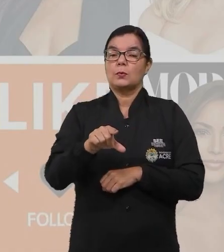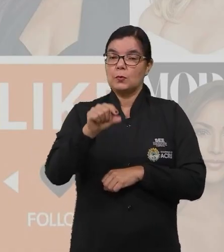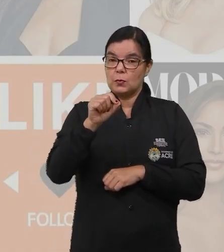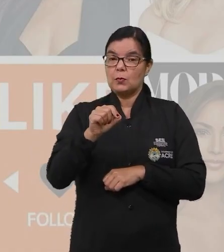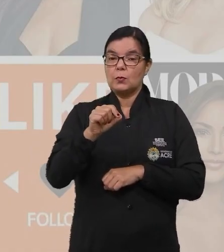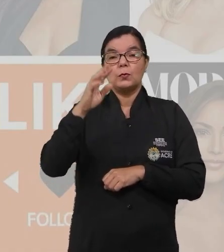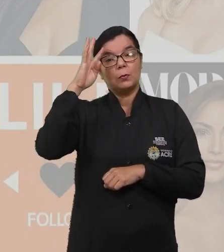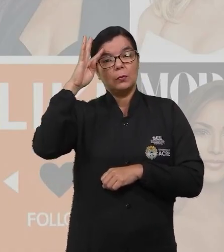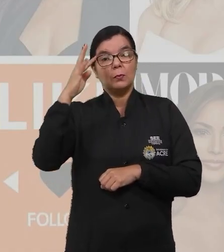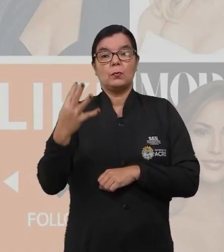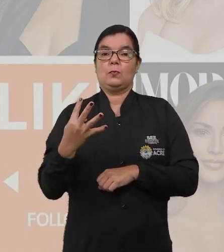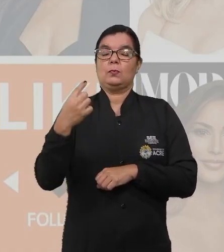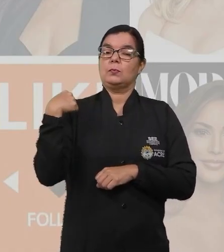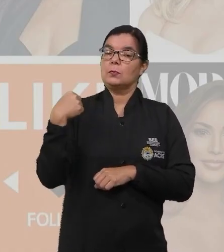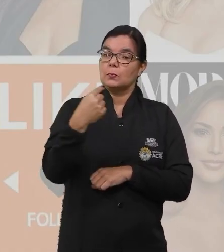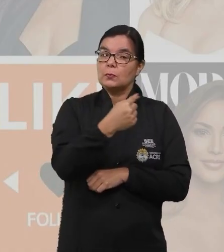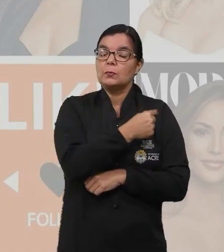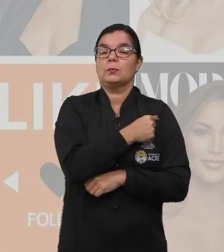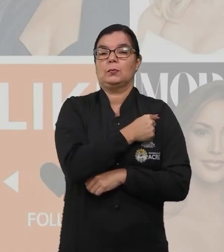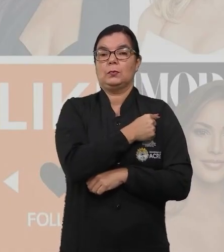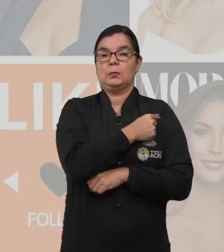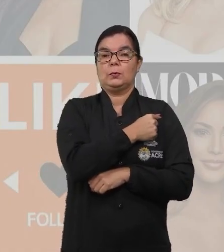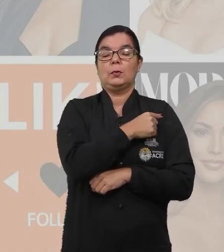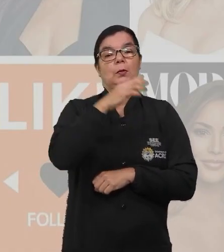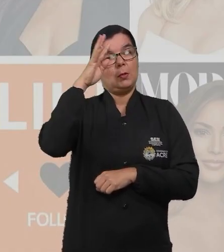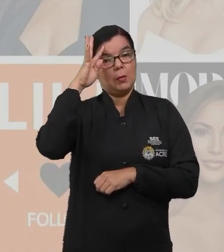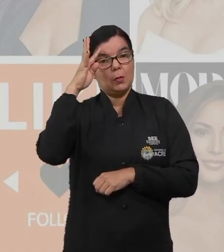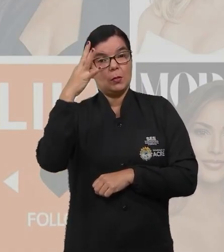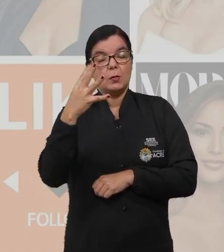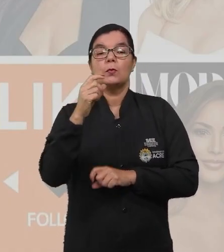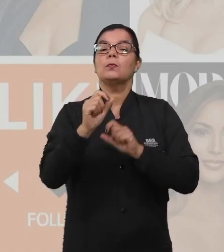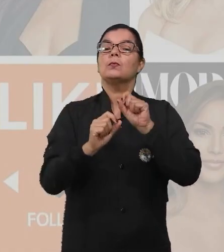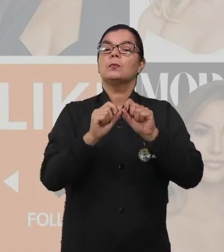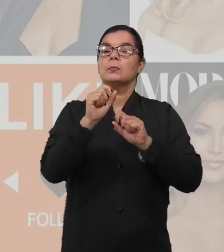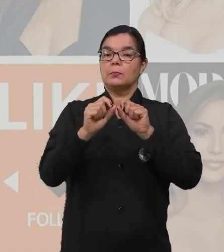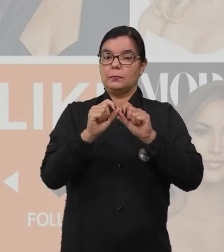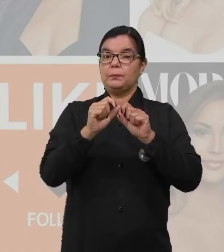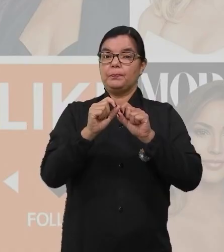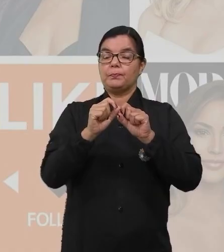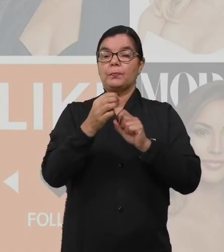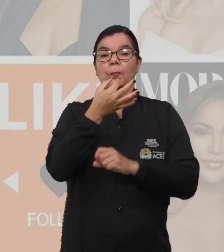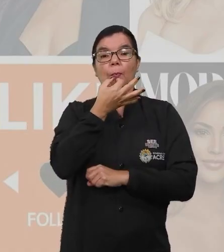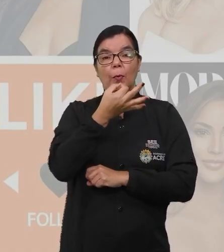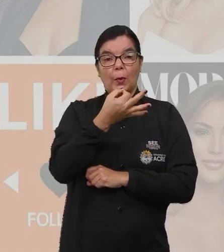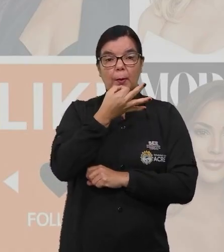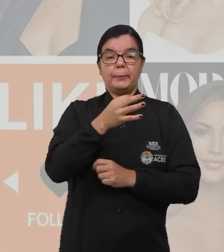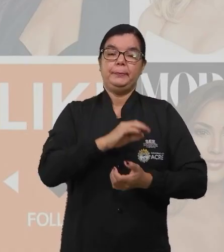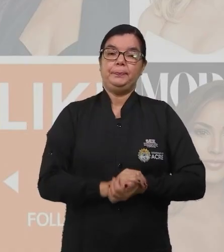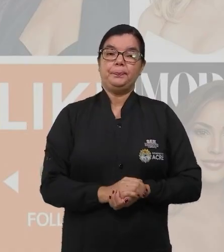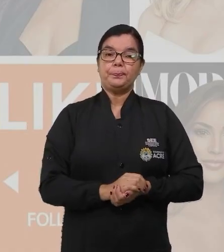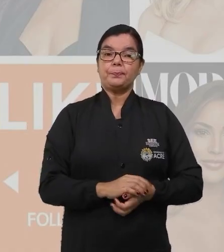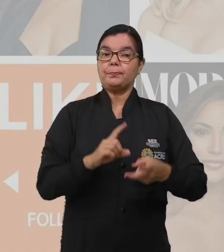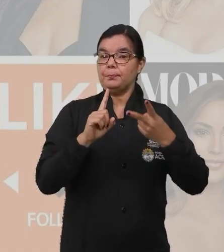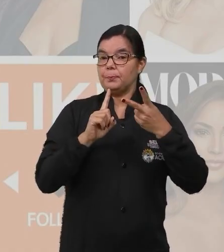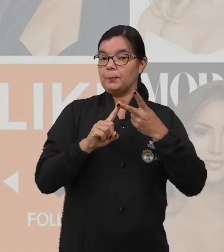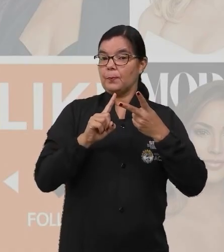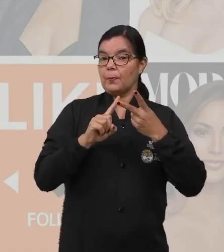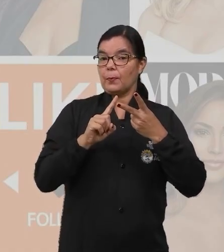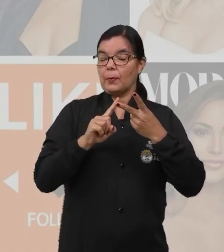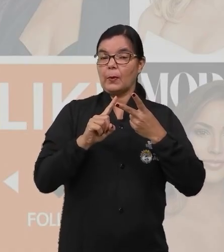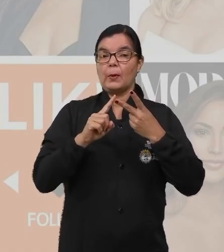são decisões nossas, decisões no sentido de autonomia. No item